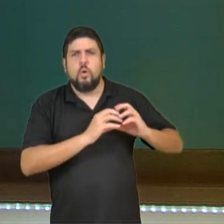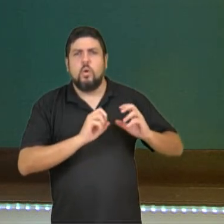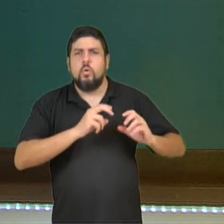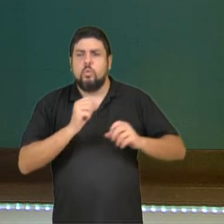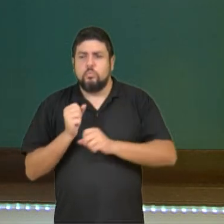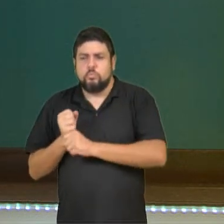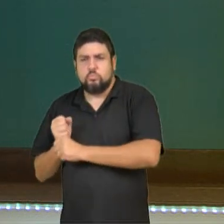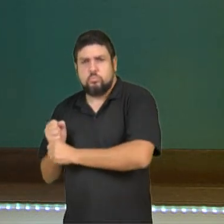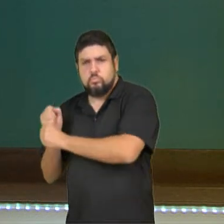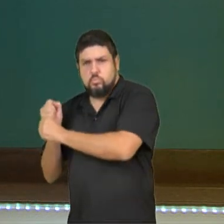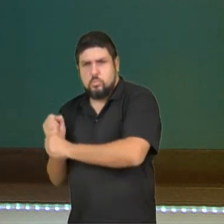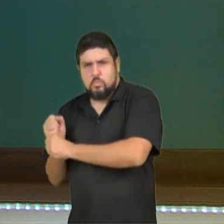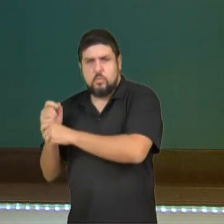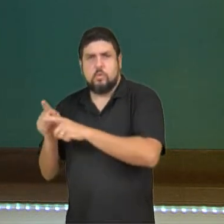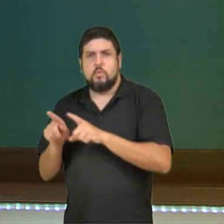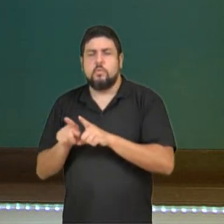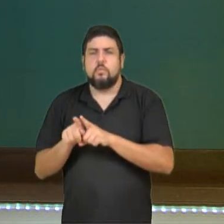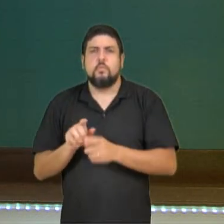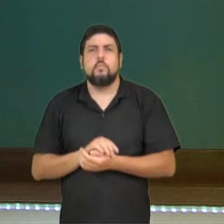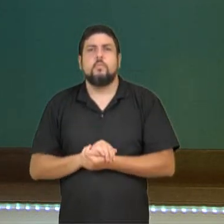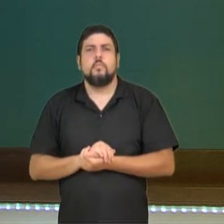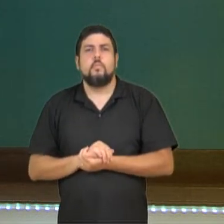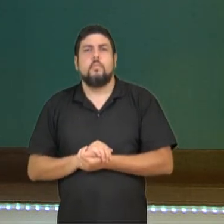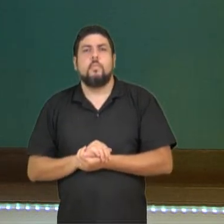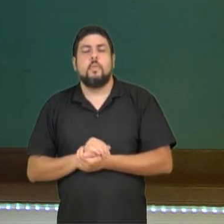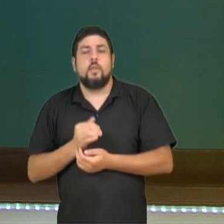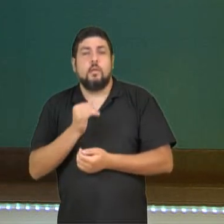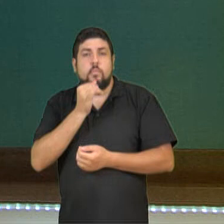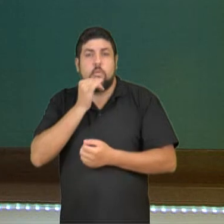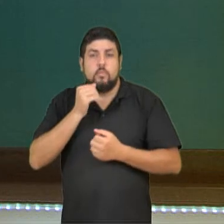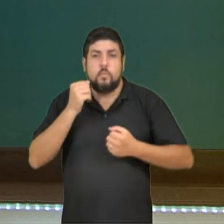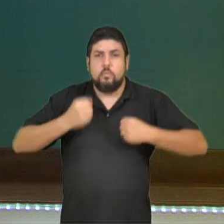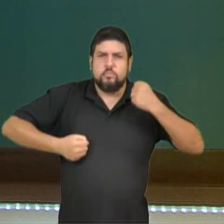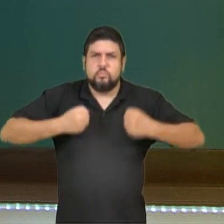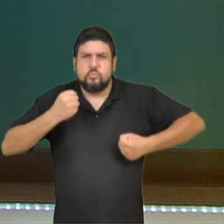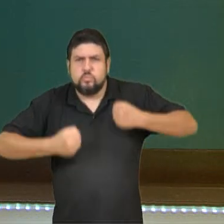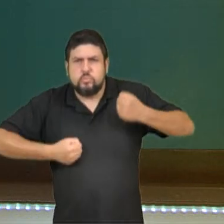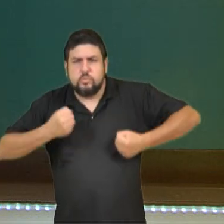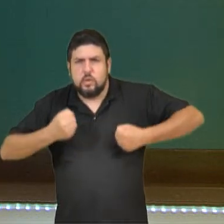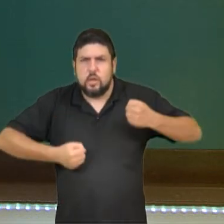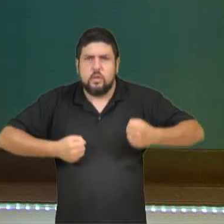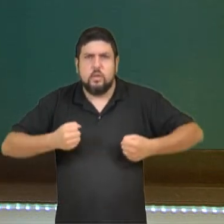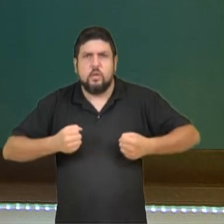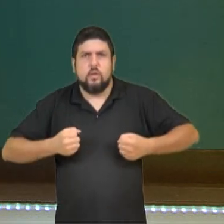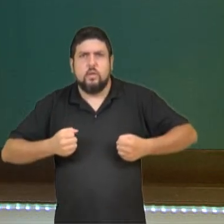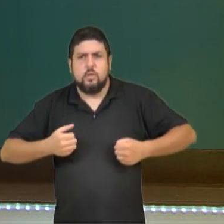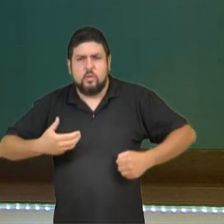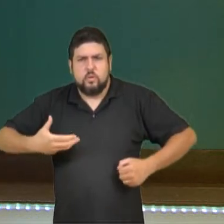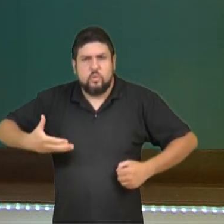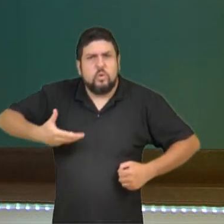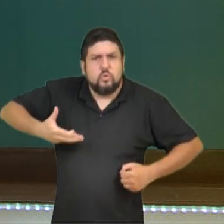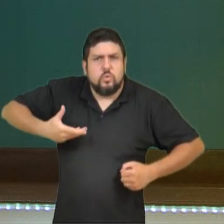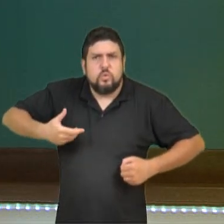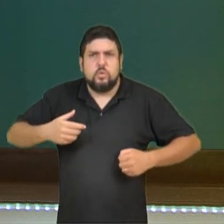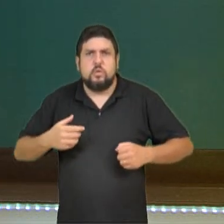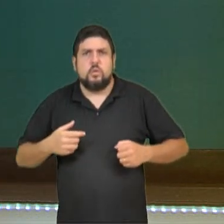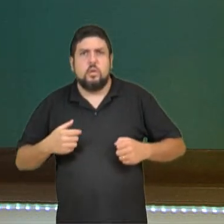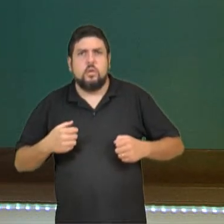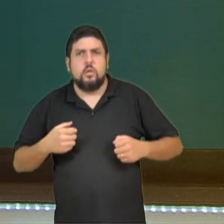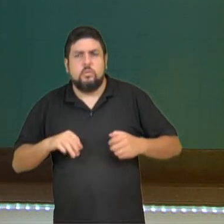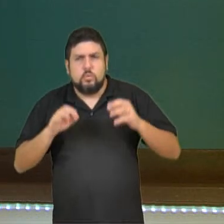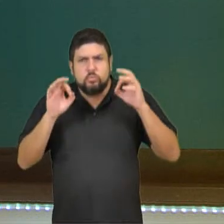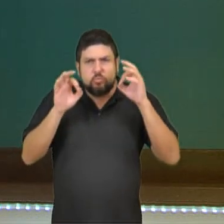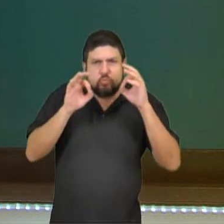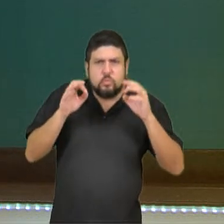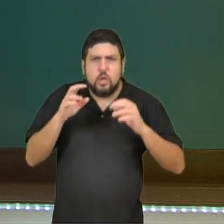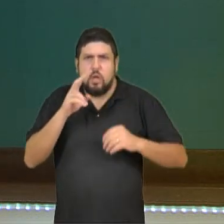também. Por exemplo, a professora citou o atletismo, a corrida, né, a velocidade, então a agilidade,